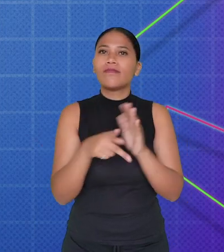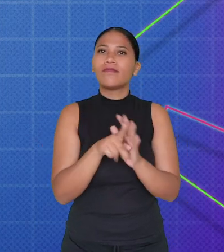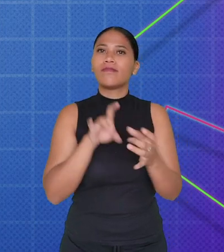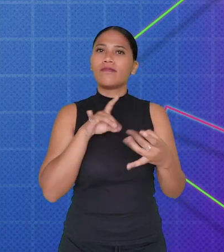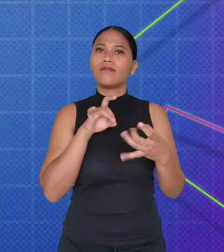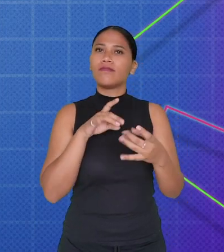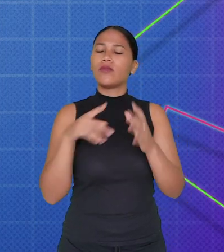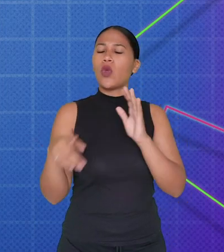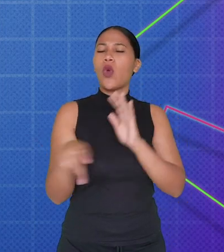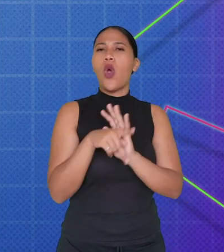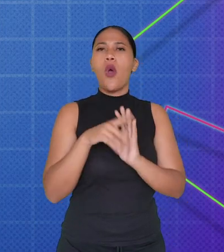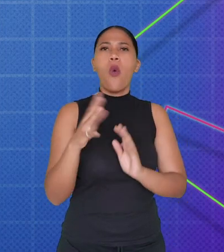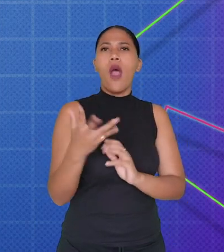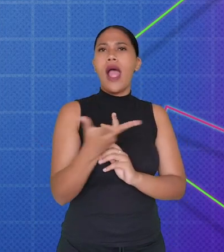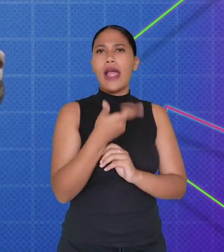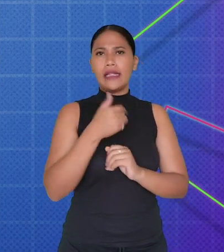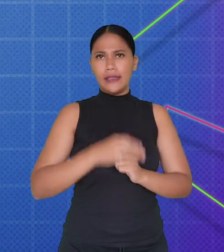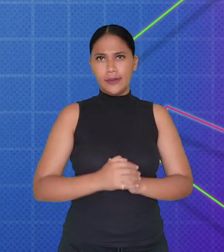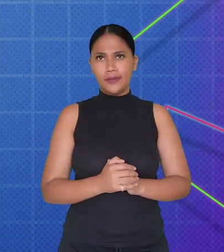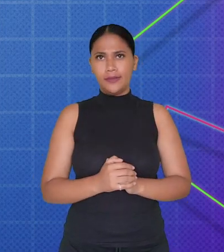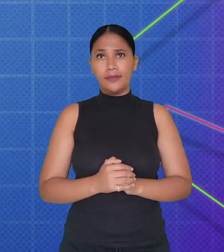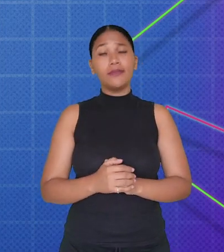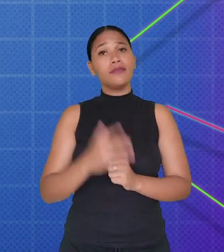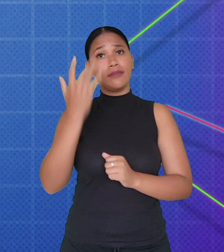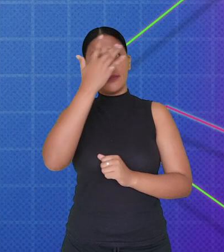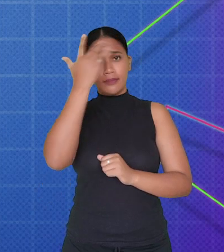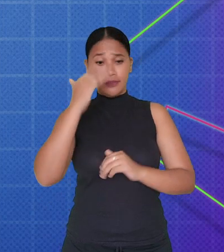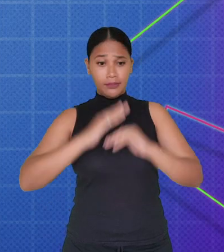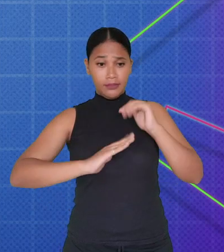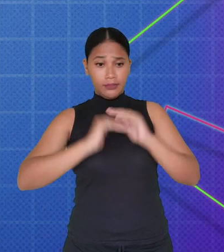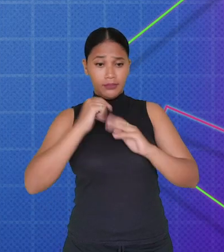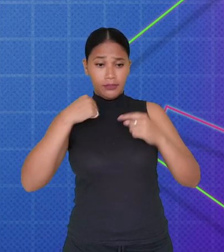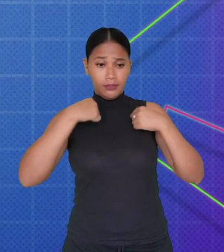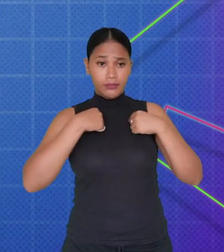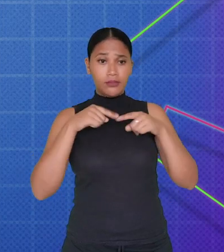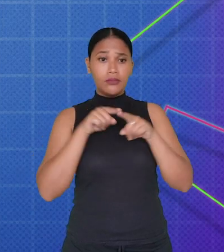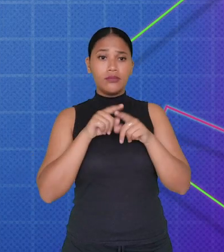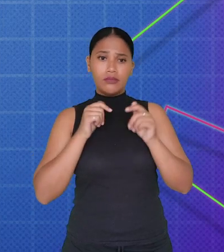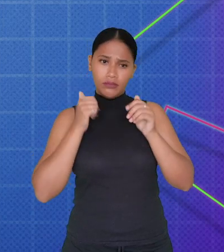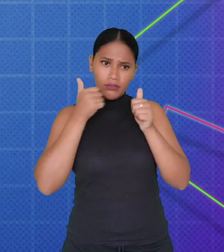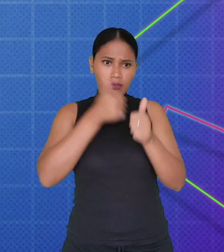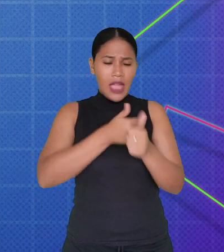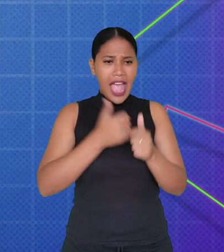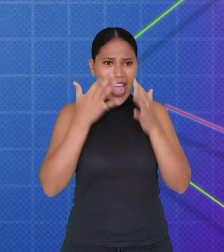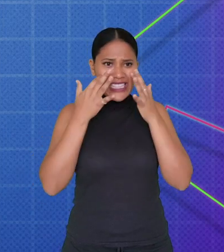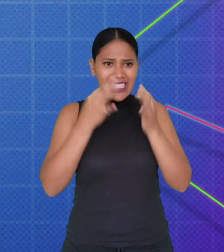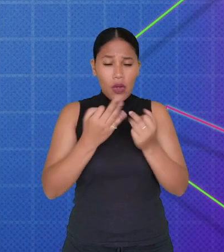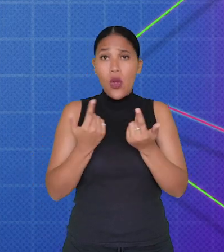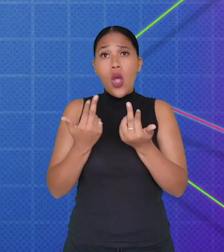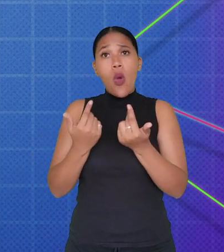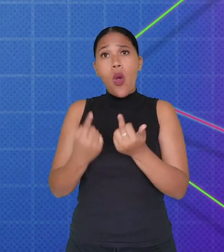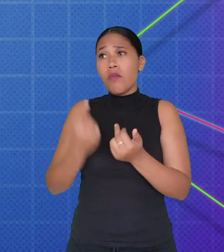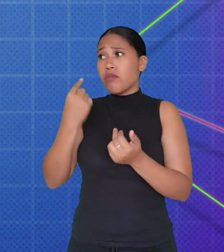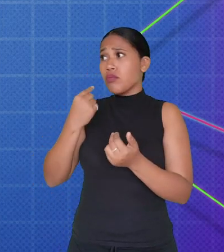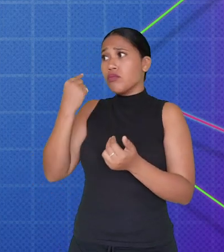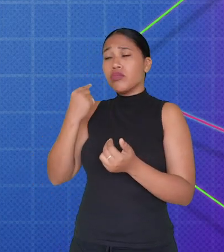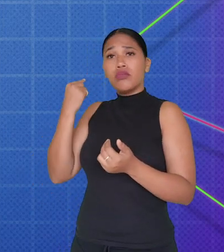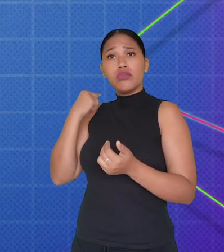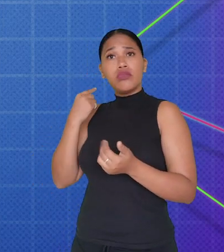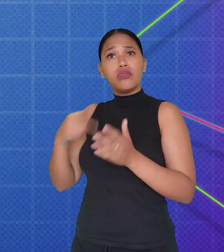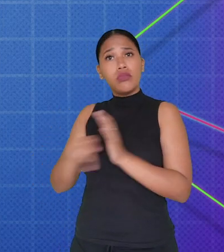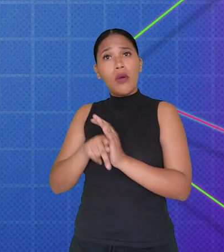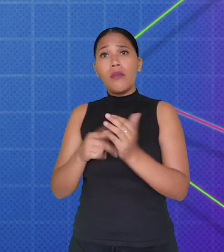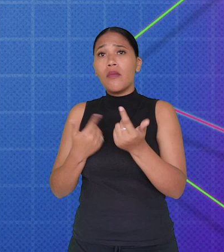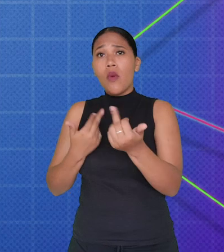aos jogadores um produto final de qualidade os desenvolvedores devem se dedicar a essa etapa com o mesmo empenho e atenção que se dedicaram